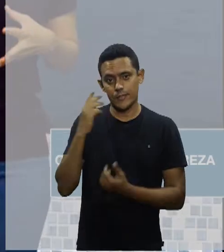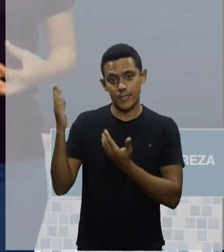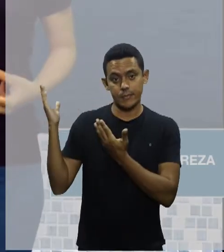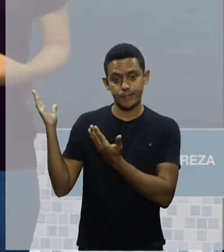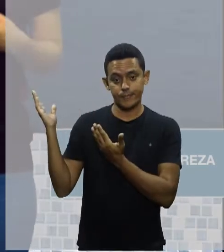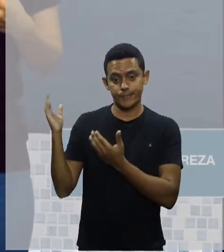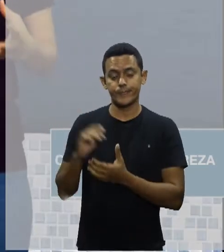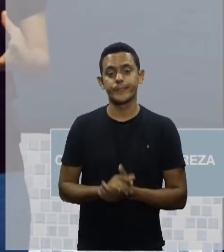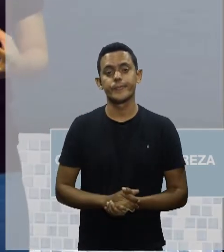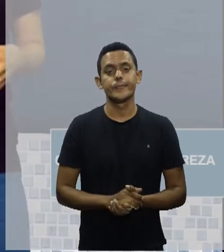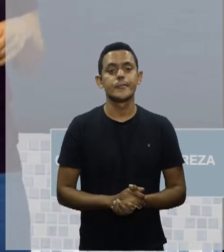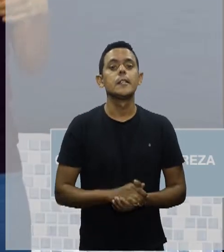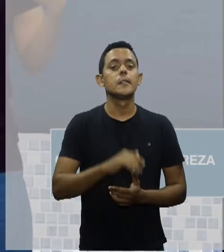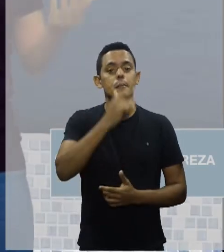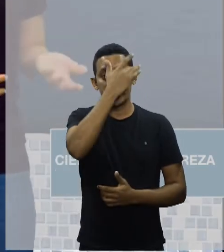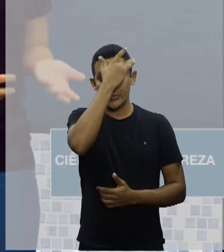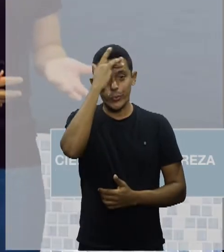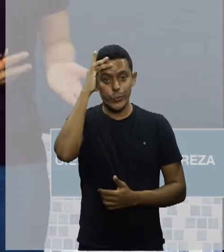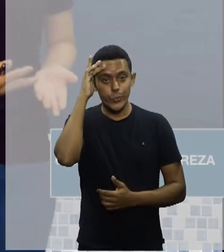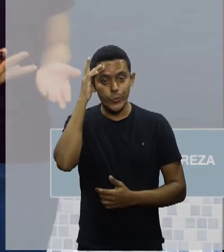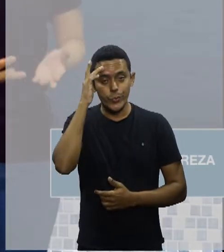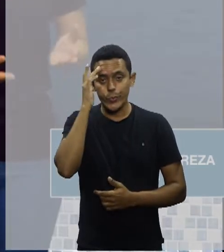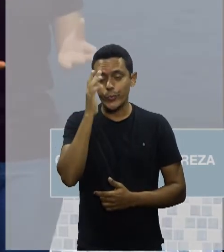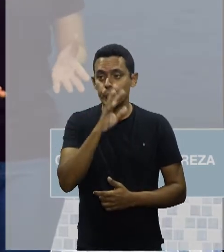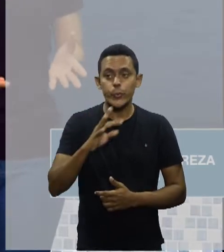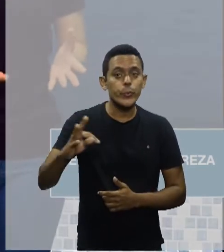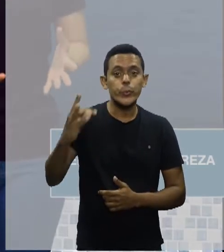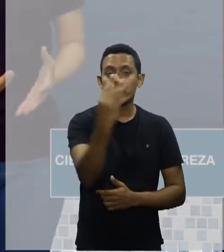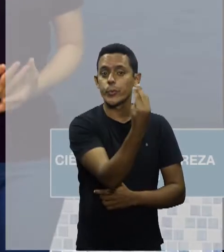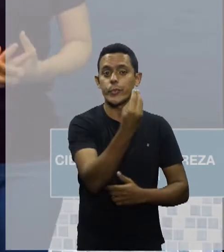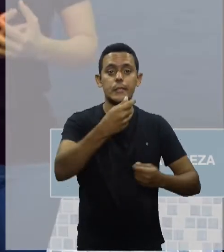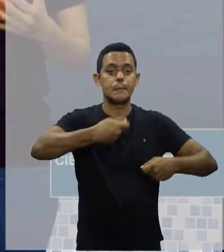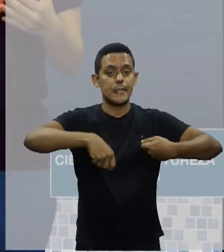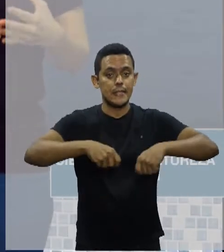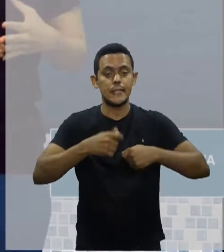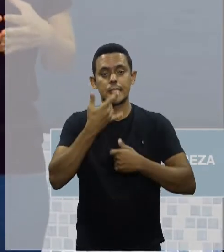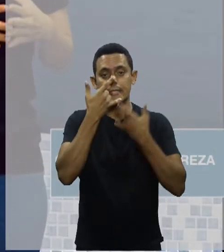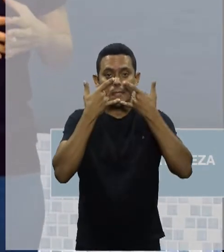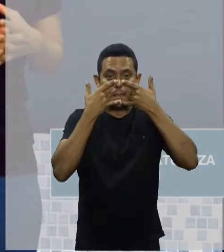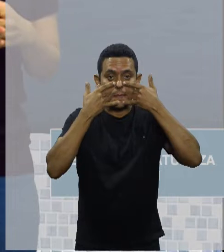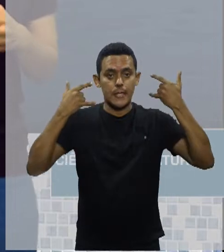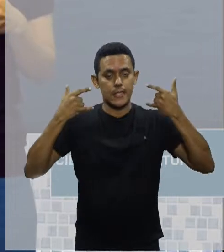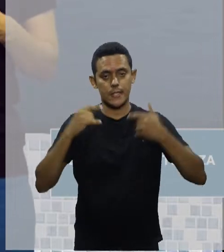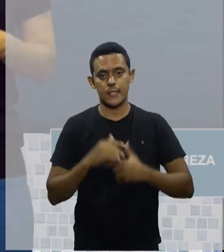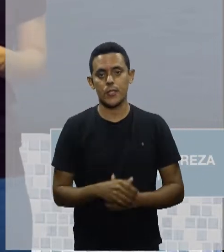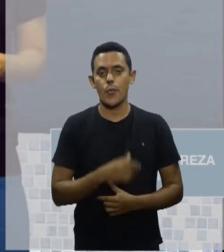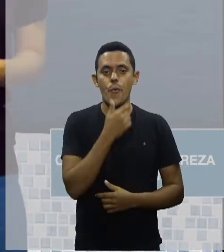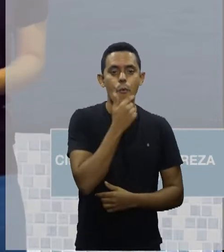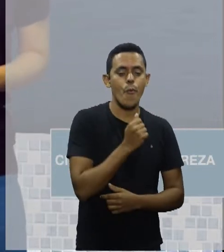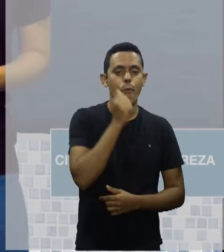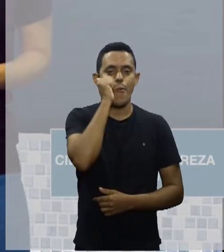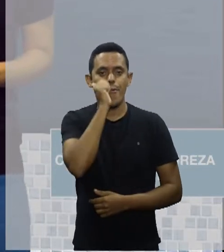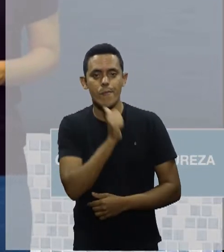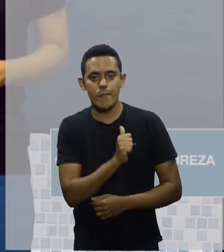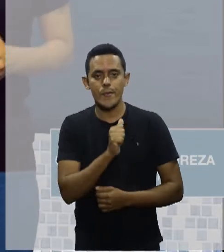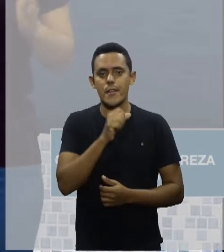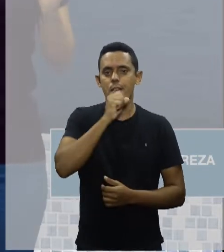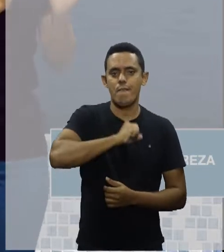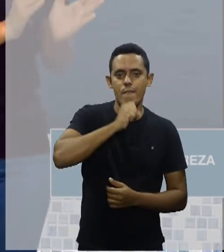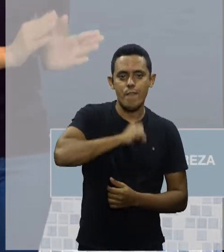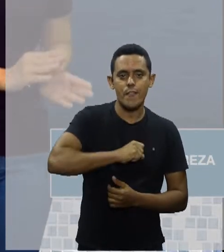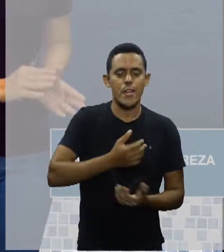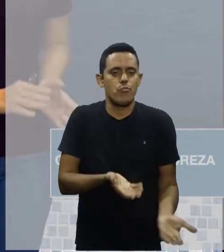roupa de academia usando máscara e, em seguida, tem uma senhora usando máscara. Então, a máscara deve ser adotada por todas as pessoas,